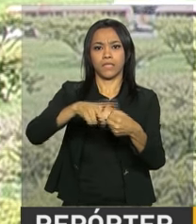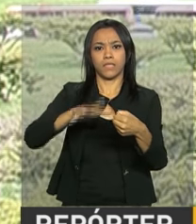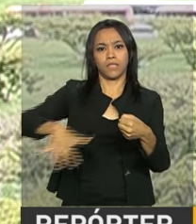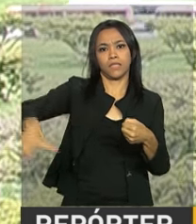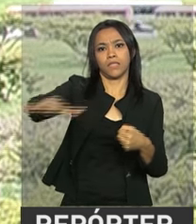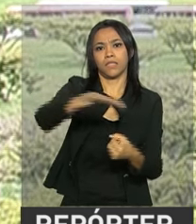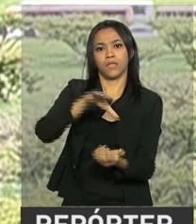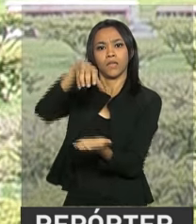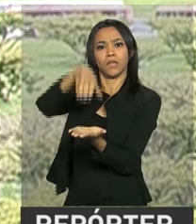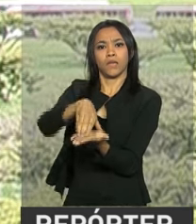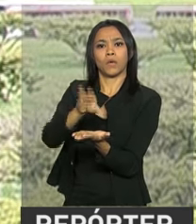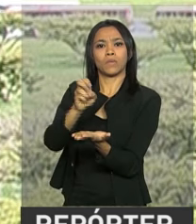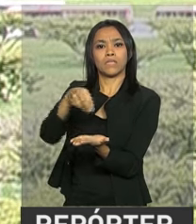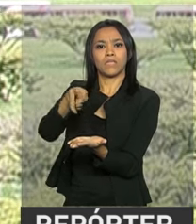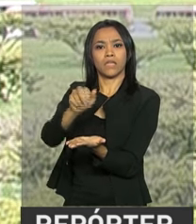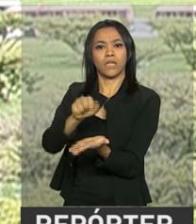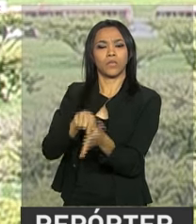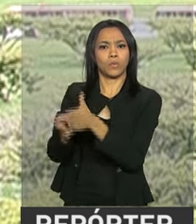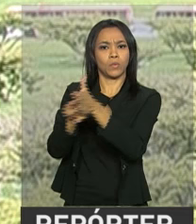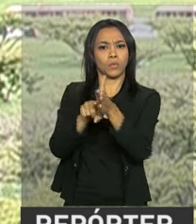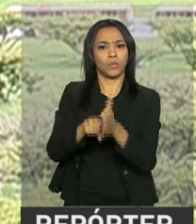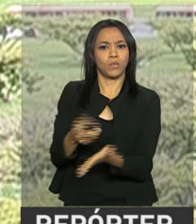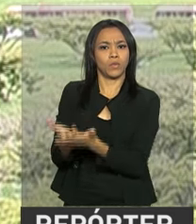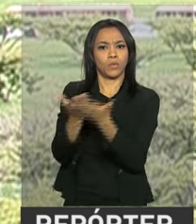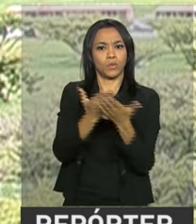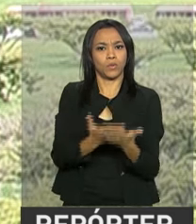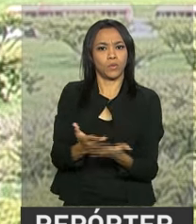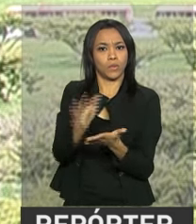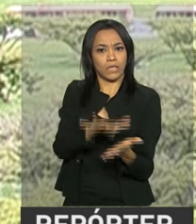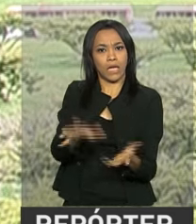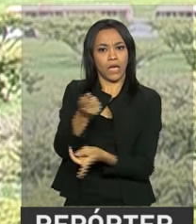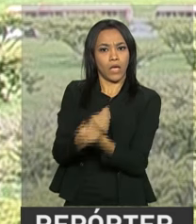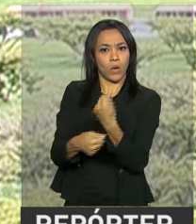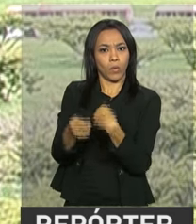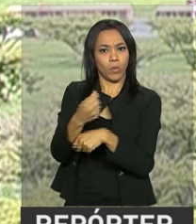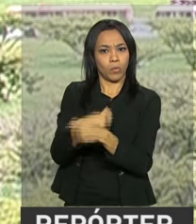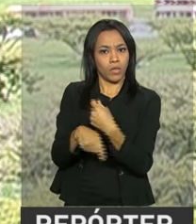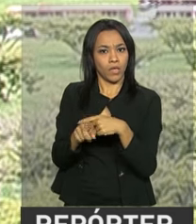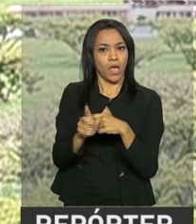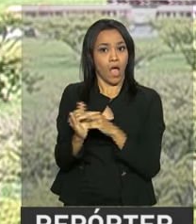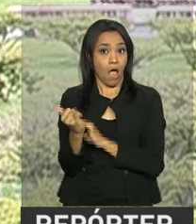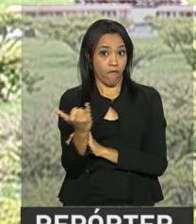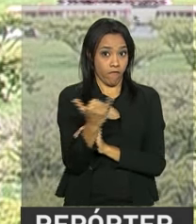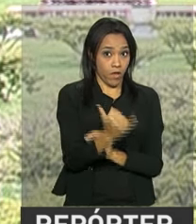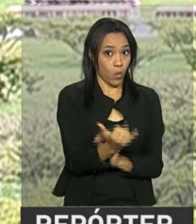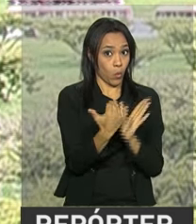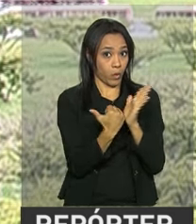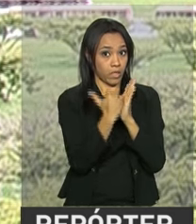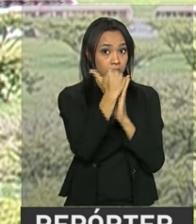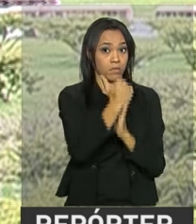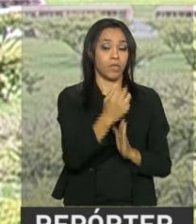Centro de Estudos Avançados em Economia Aplicada, apontou o crescimento de